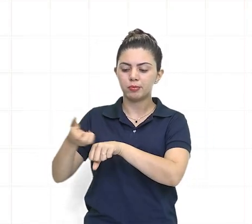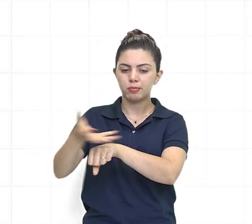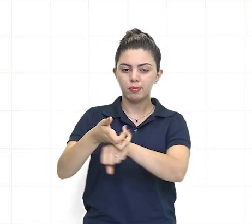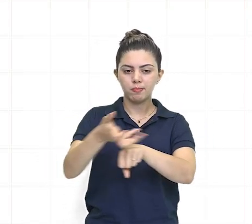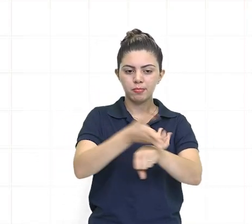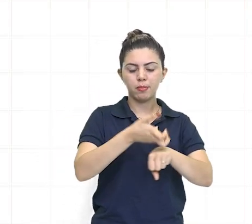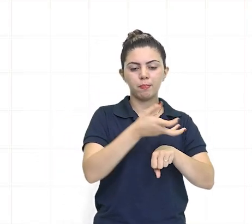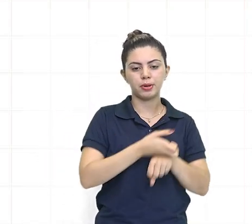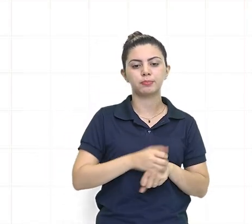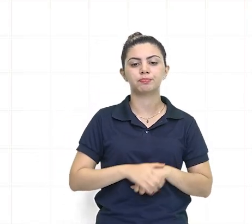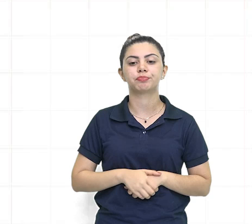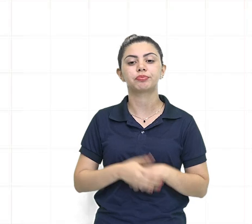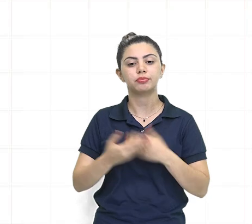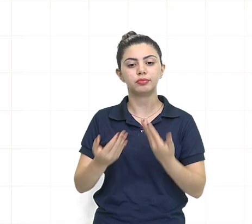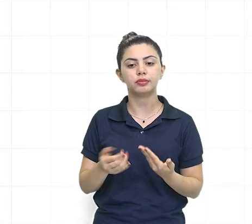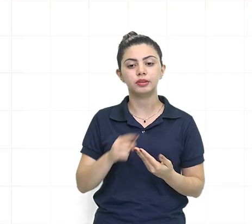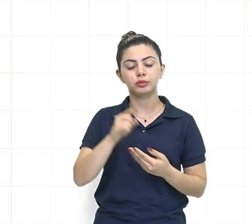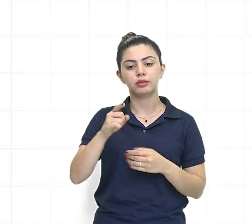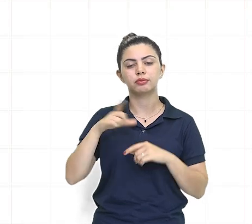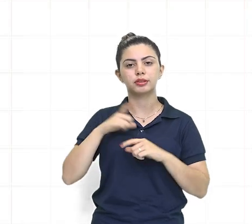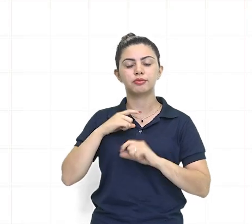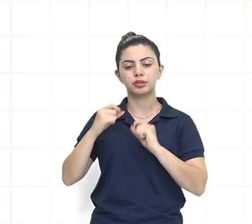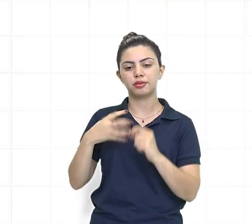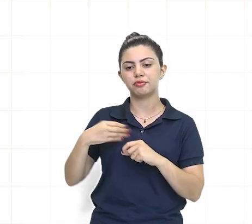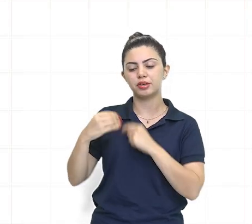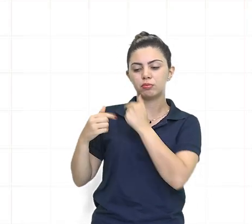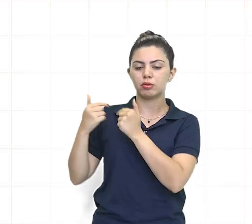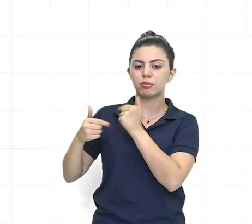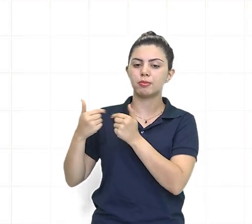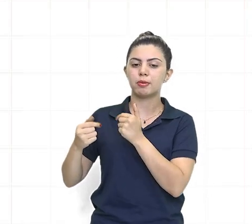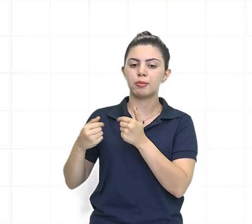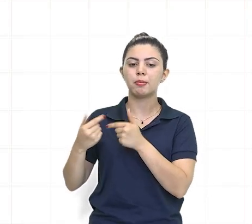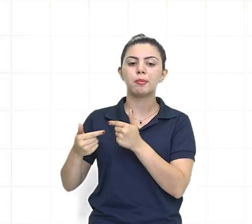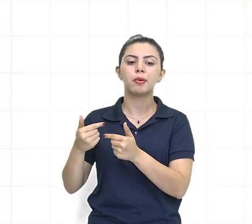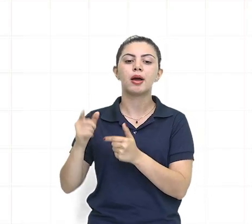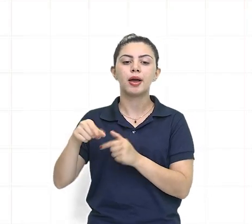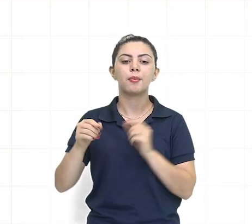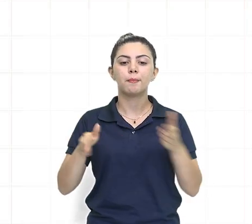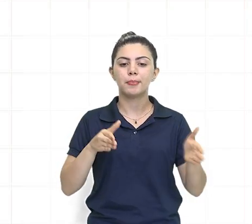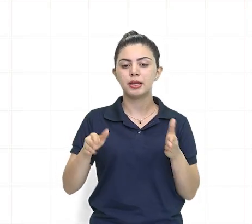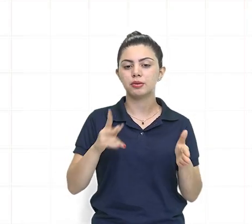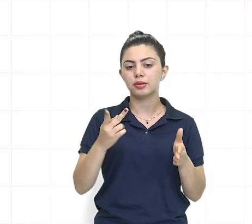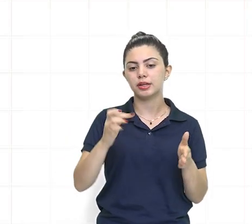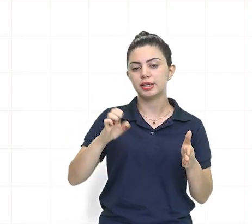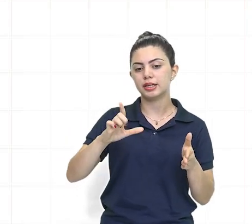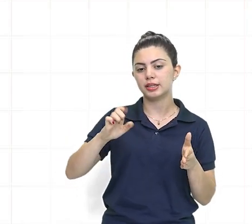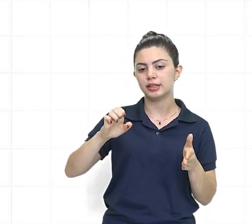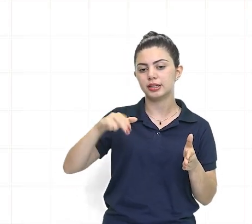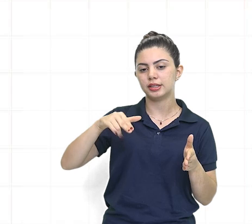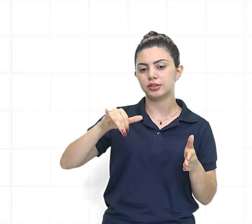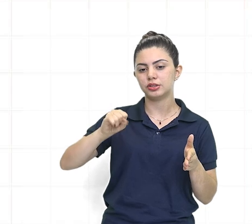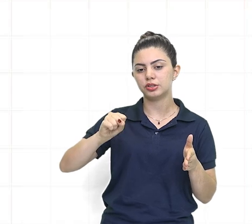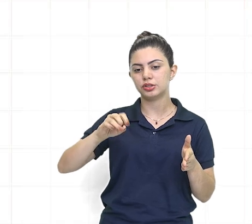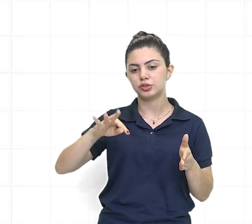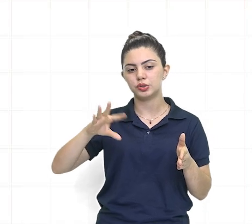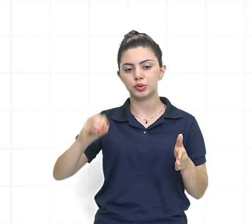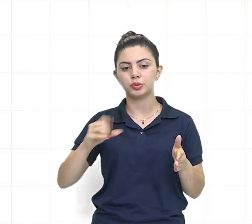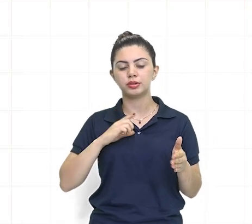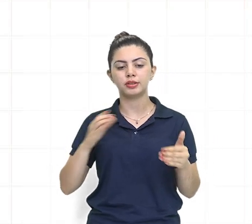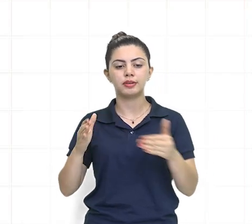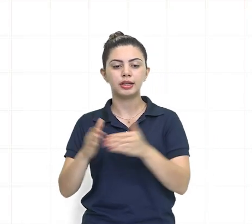Esse processo que seus sucessores continuaram, chamados de período helenístico, durou